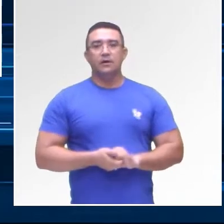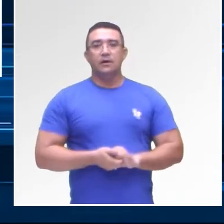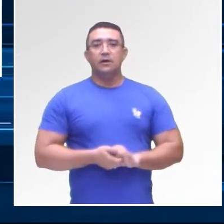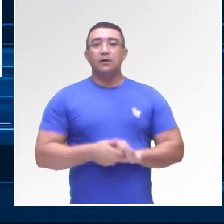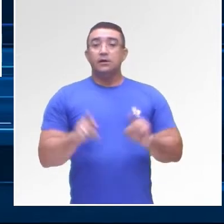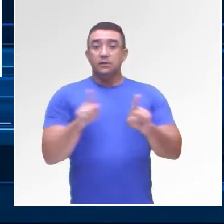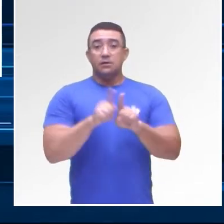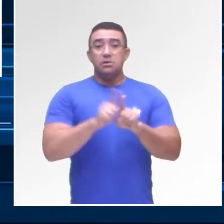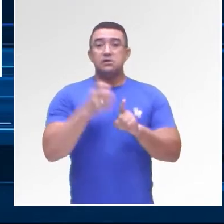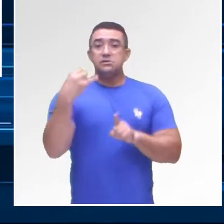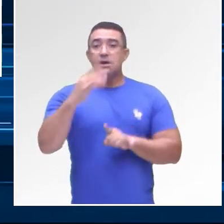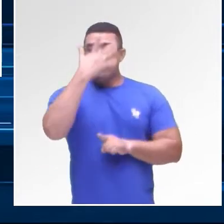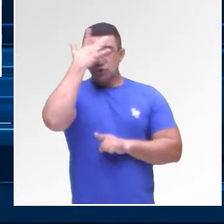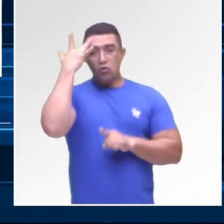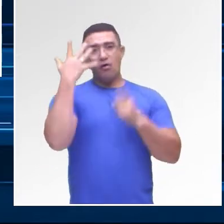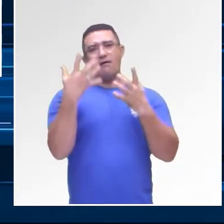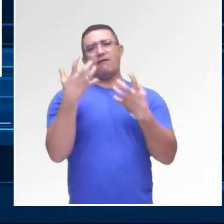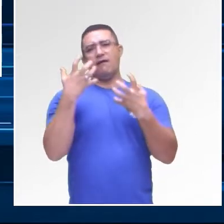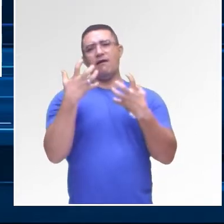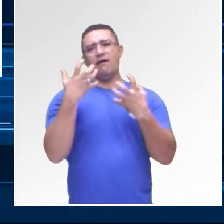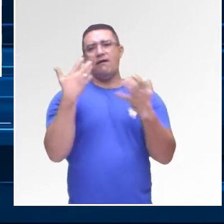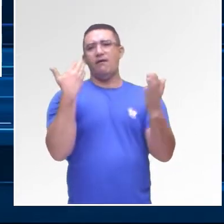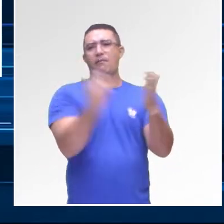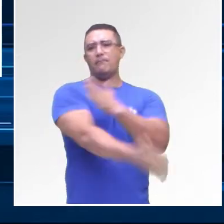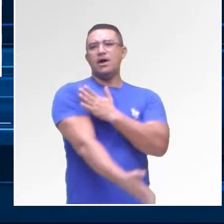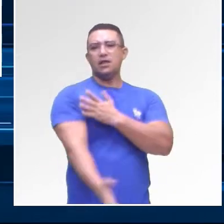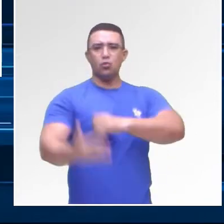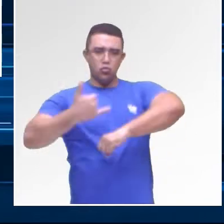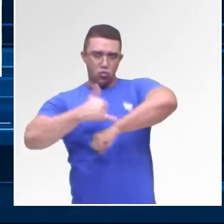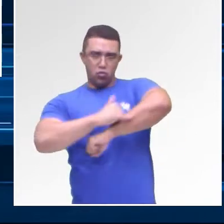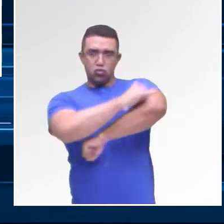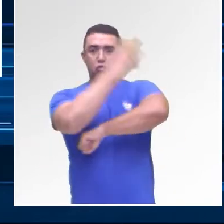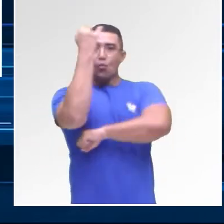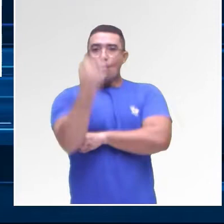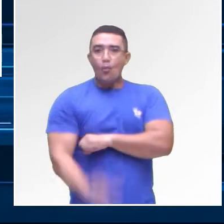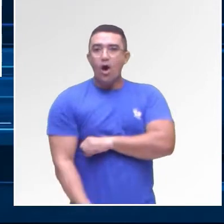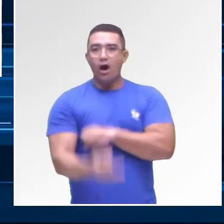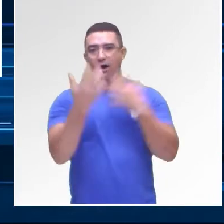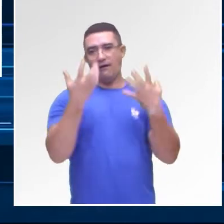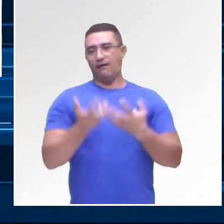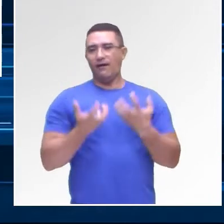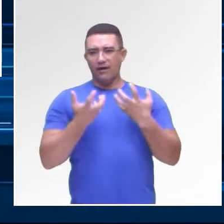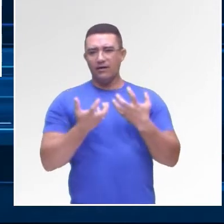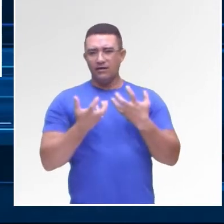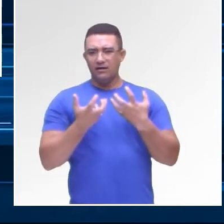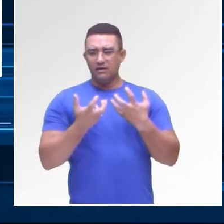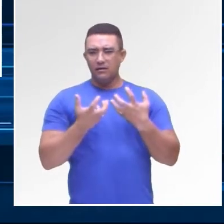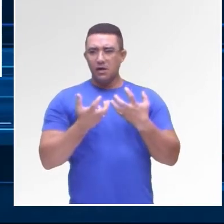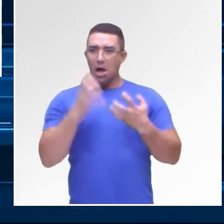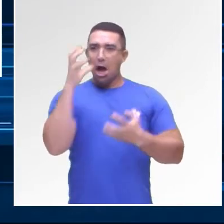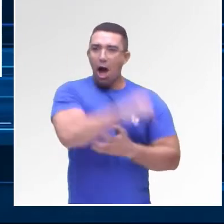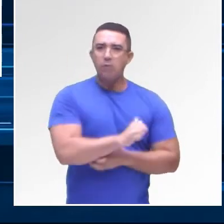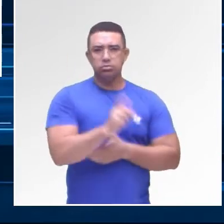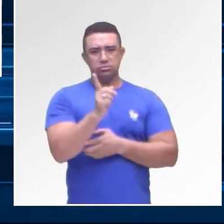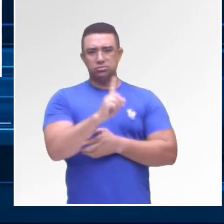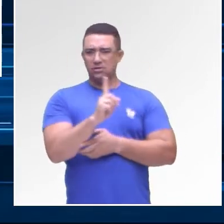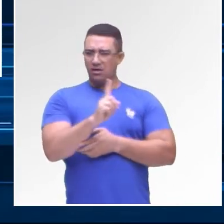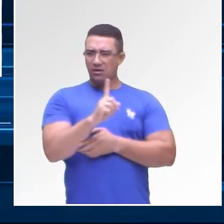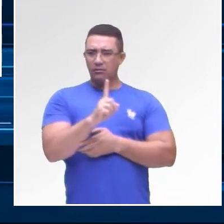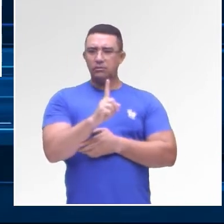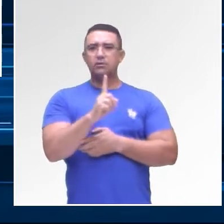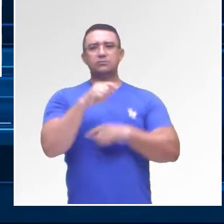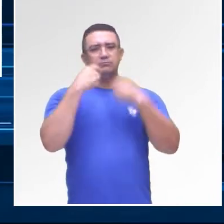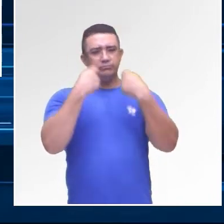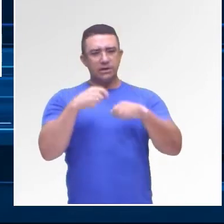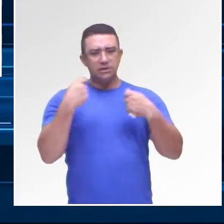perder gordura. A gente não perde gordura de um dia para o outro. A gente precisa equilibrar a alimentação, ter o